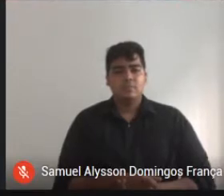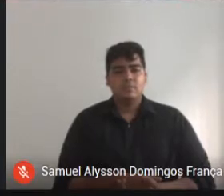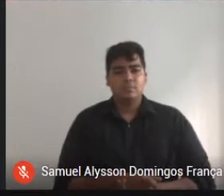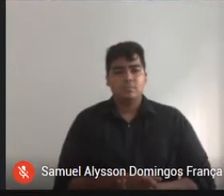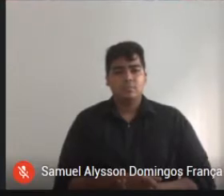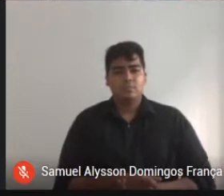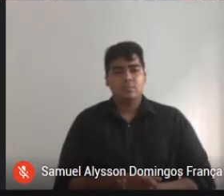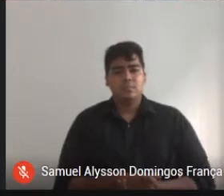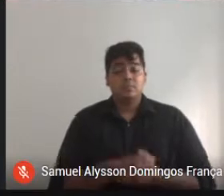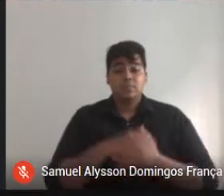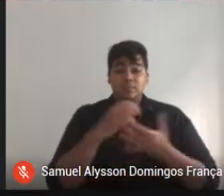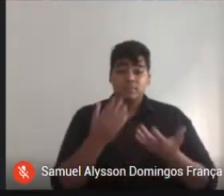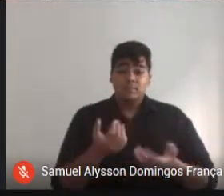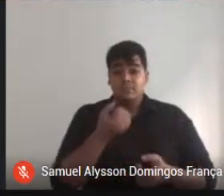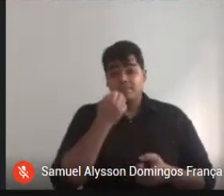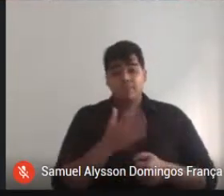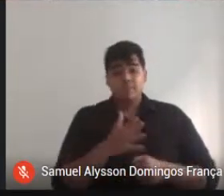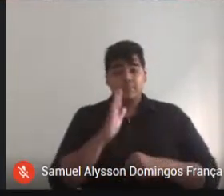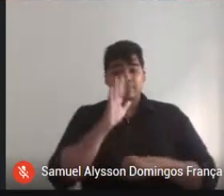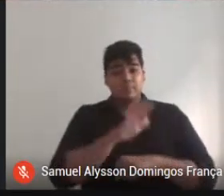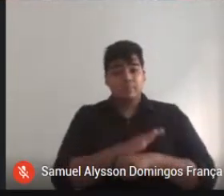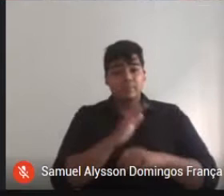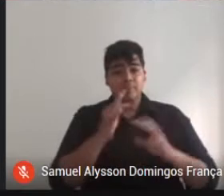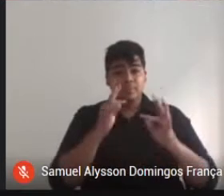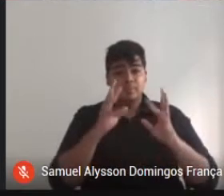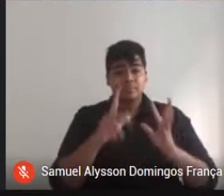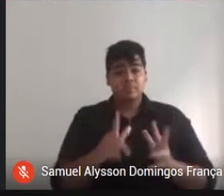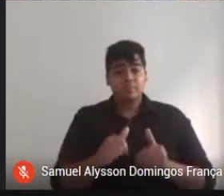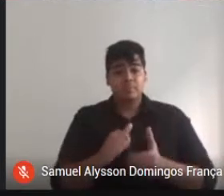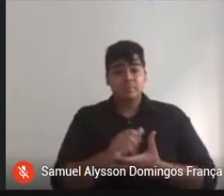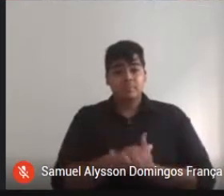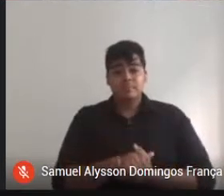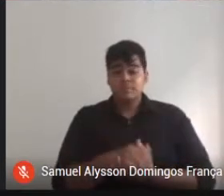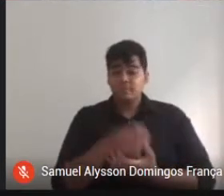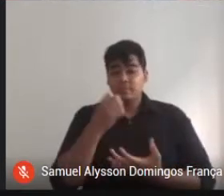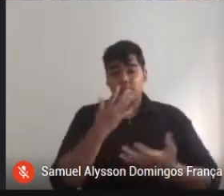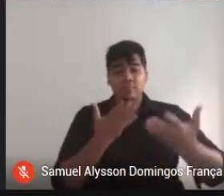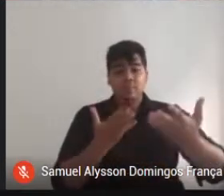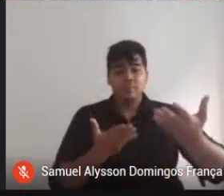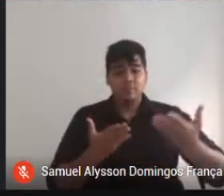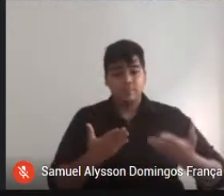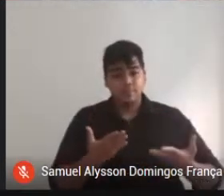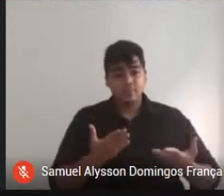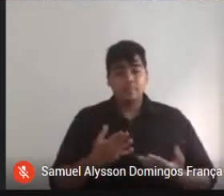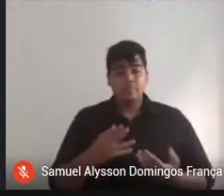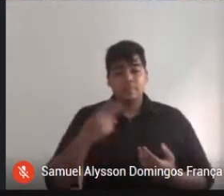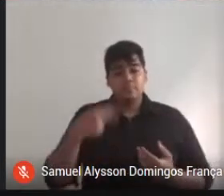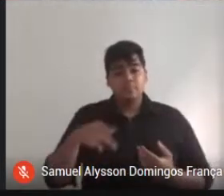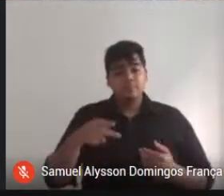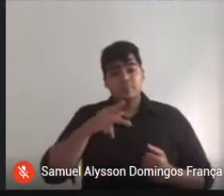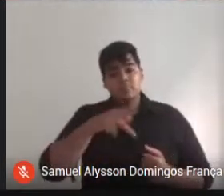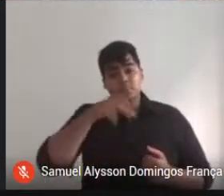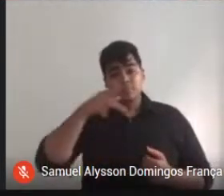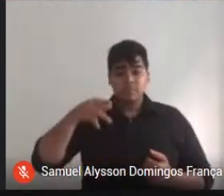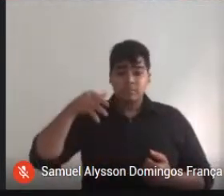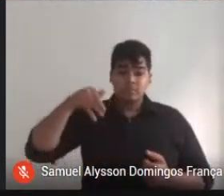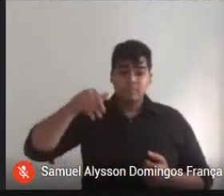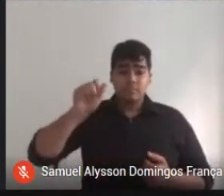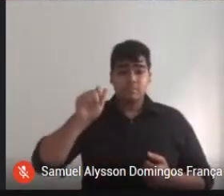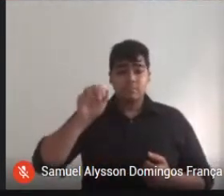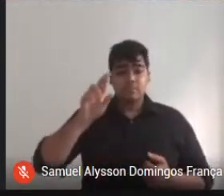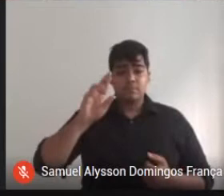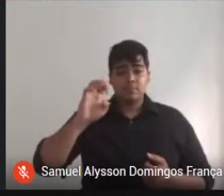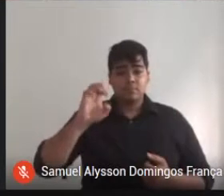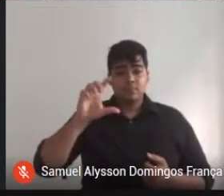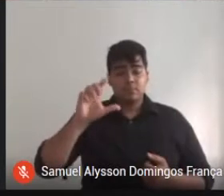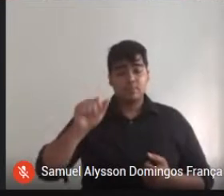Ok, então, boa tarde, pessoal. Sejam todos bem-vindos, como a professora Marcela já Saudou a todos